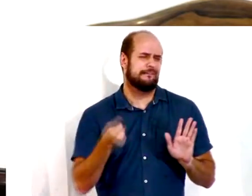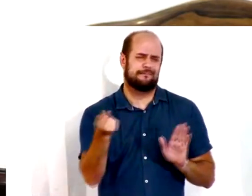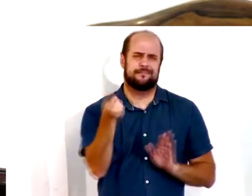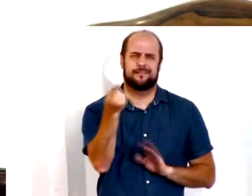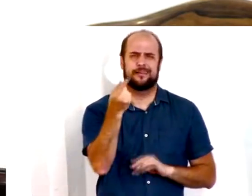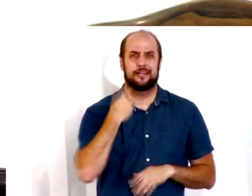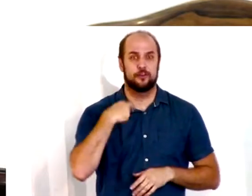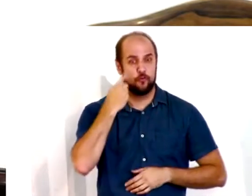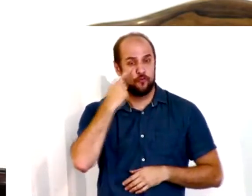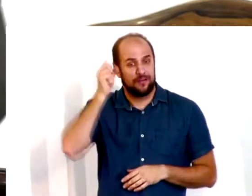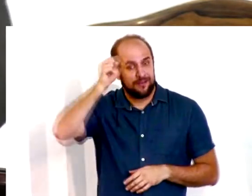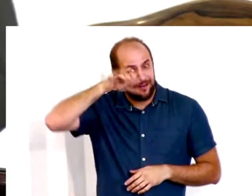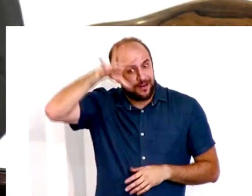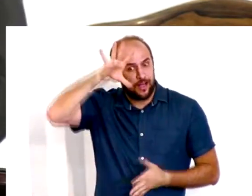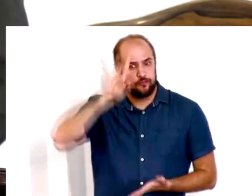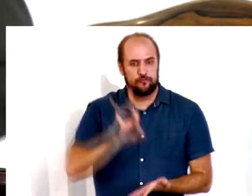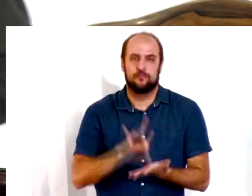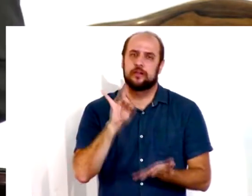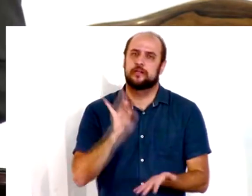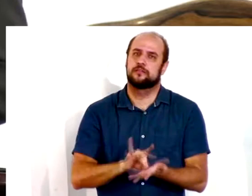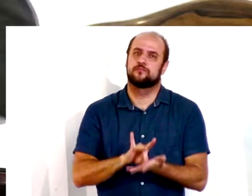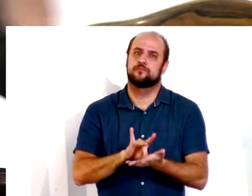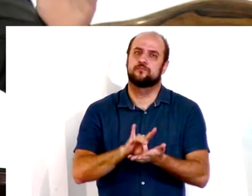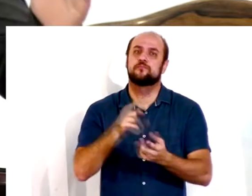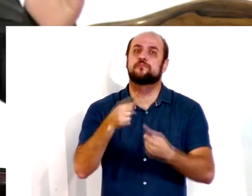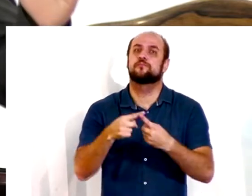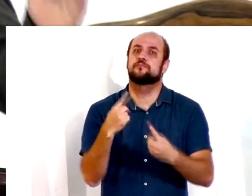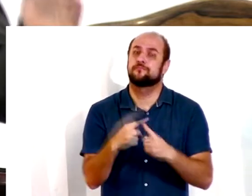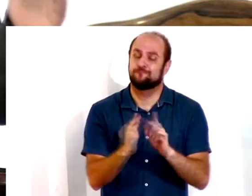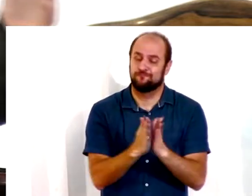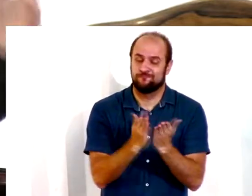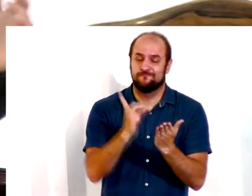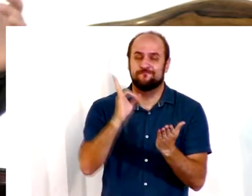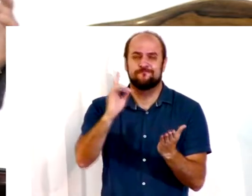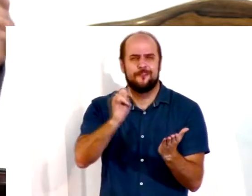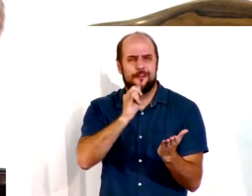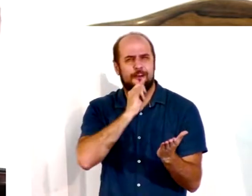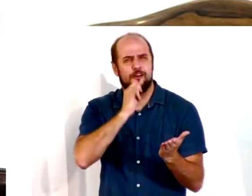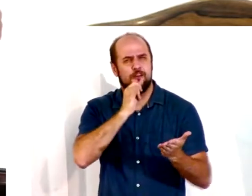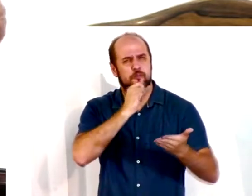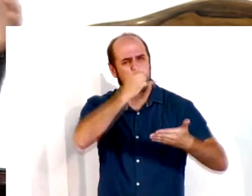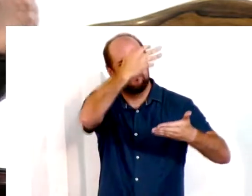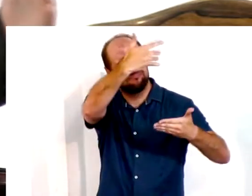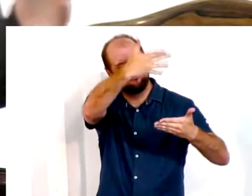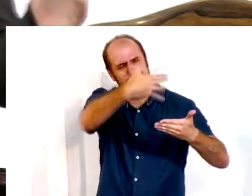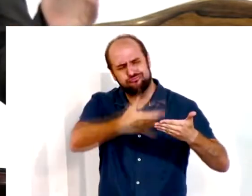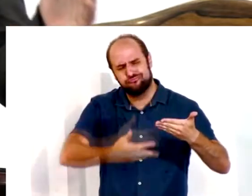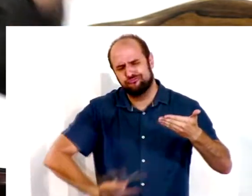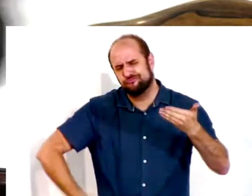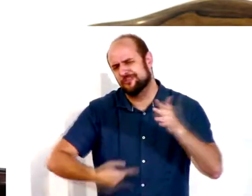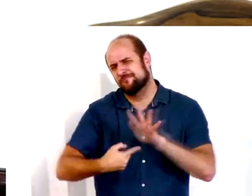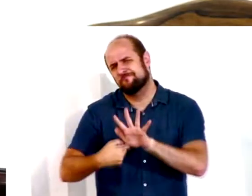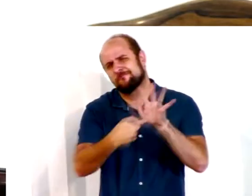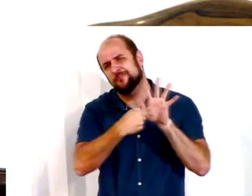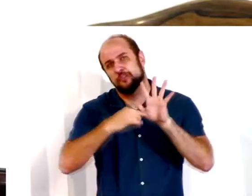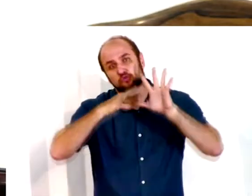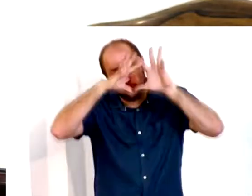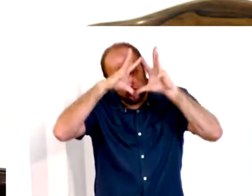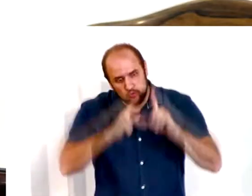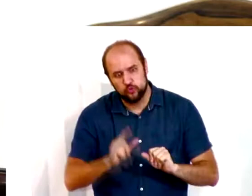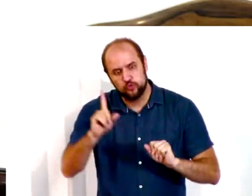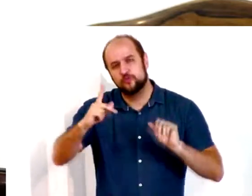ter clareza que são reais, porque a Escritura tem vários exemplos demonstrando que tudo aquilo que Deus prometeu,